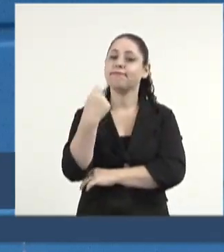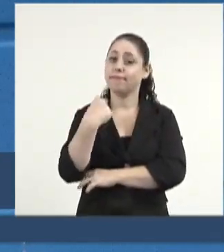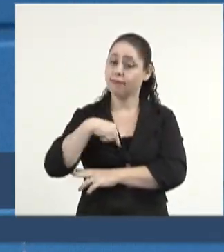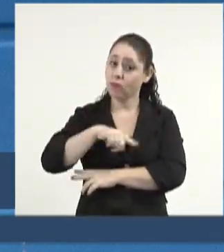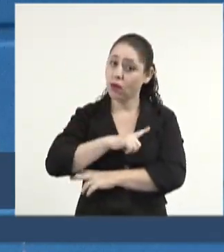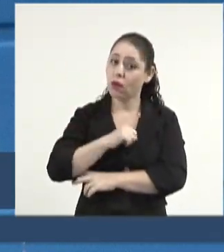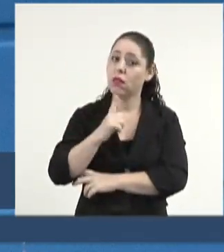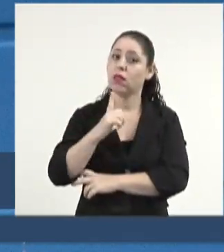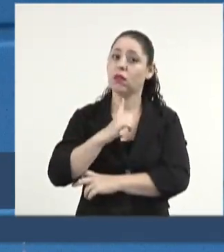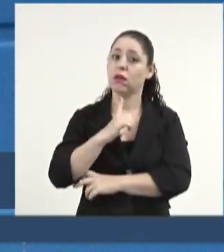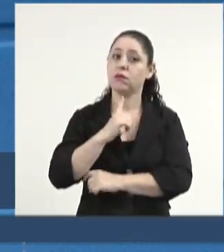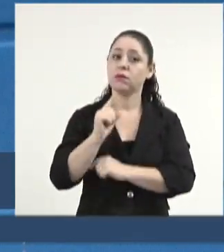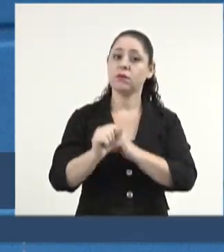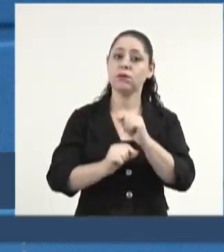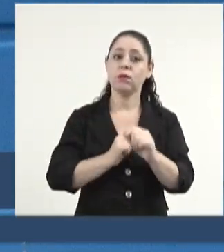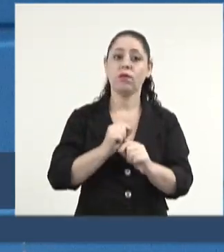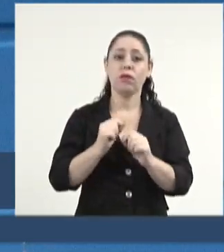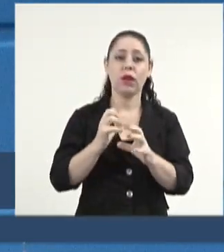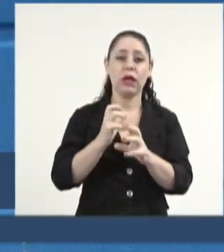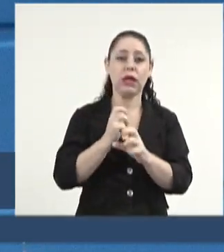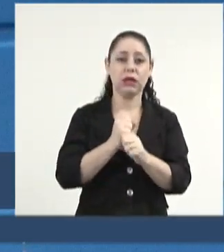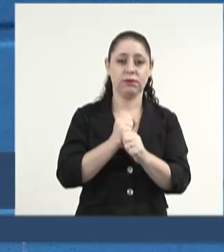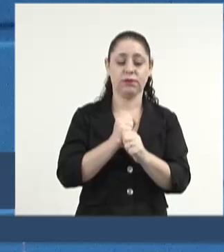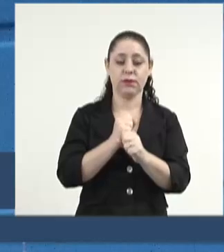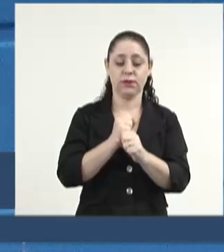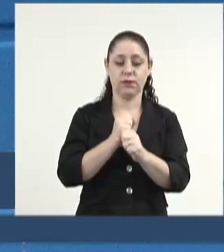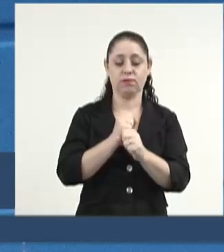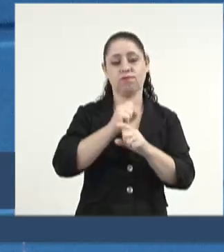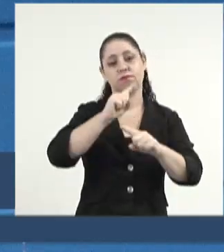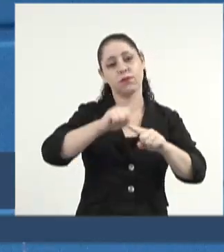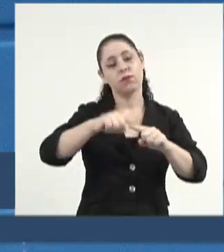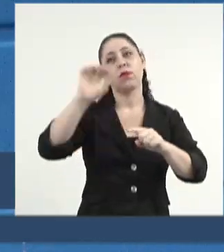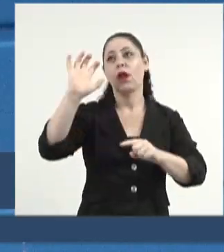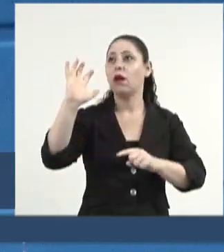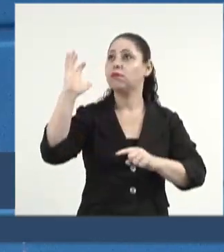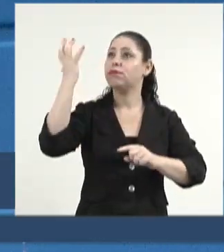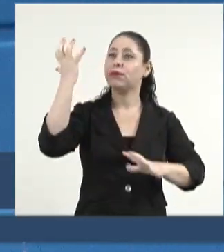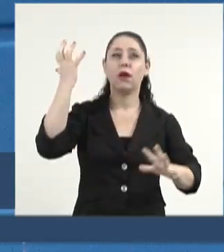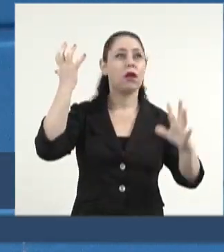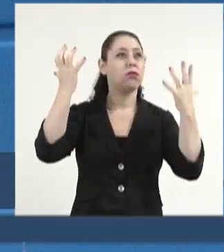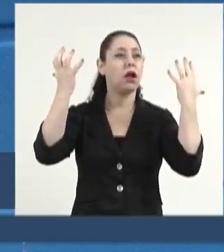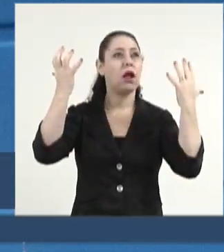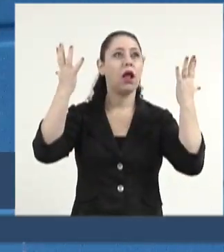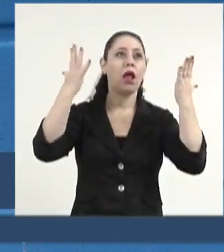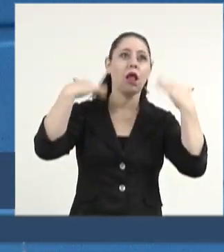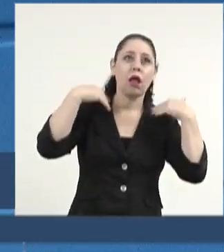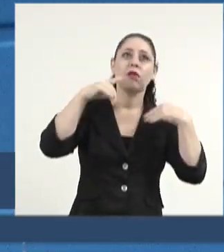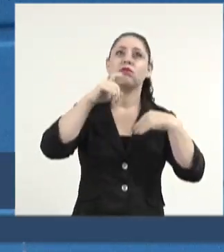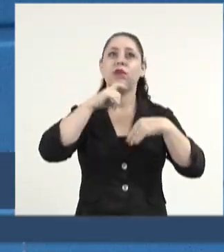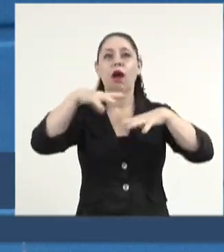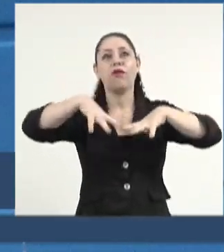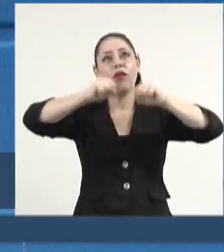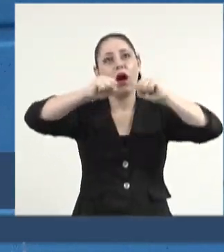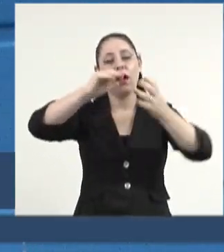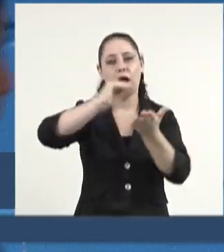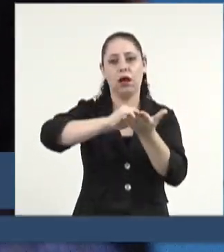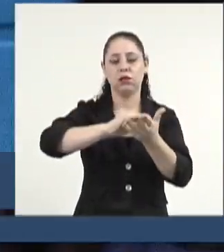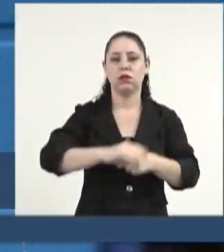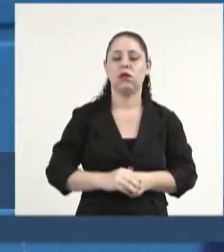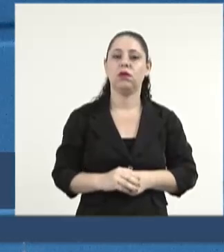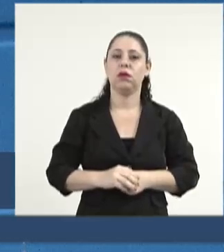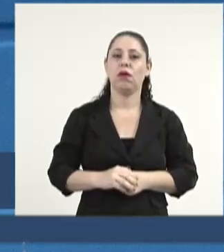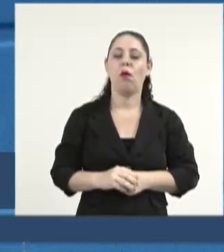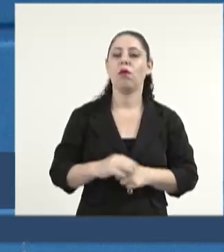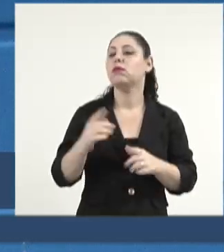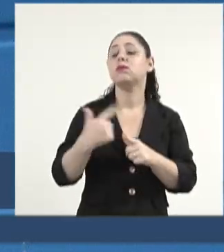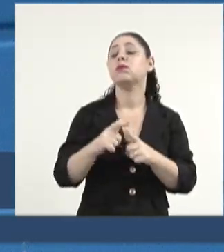temos a confluência de inúmeros fatores. O problema climático está afetando? Sim, está afetando. De que tamanho que é